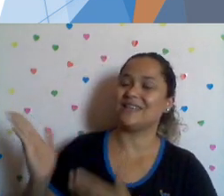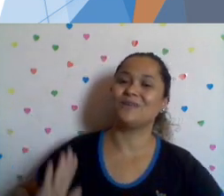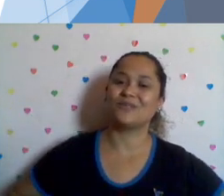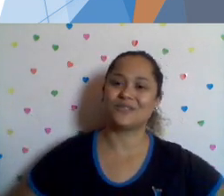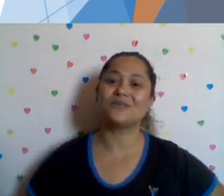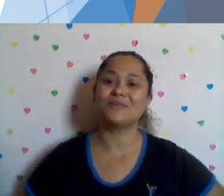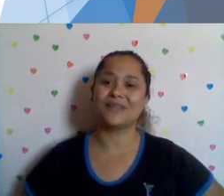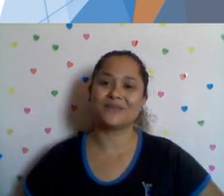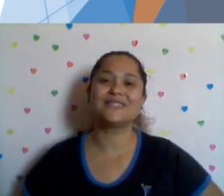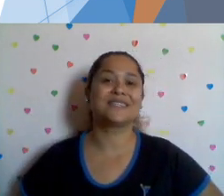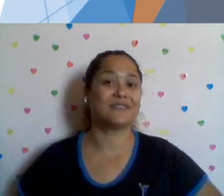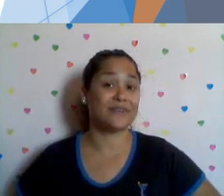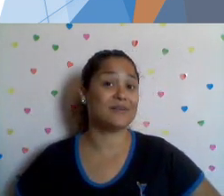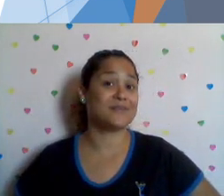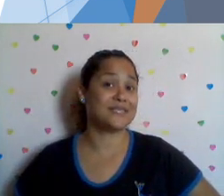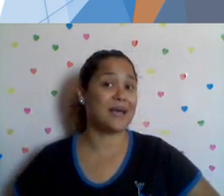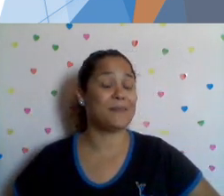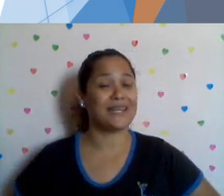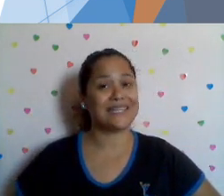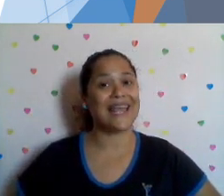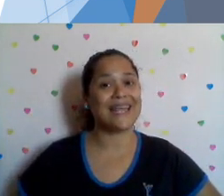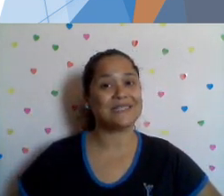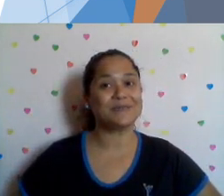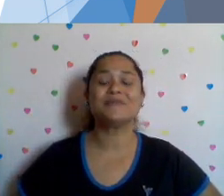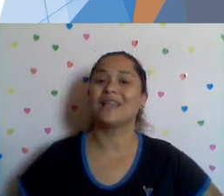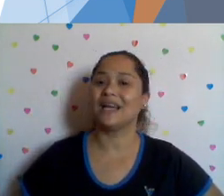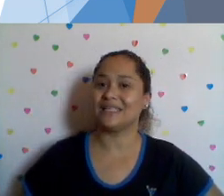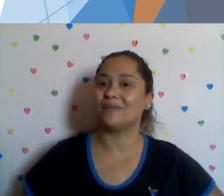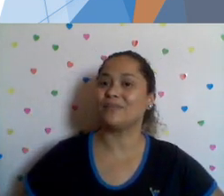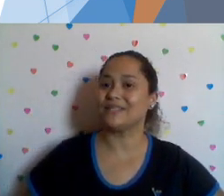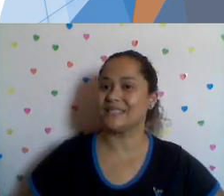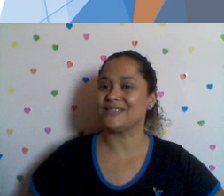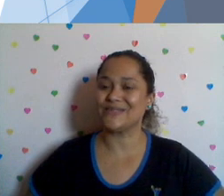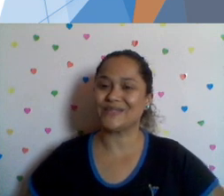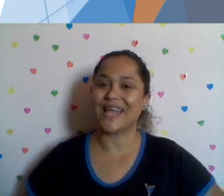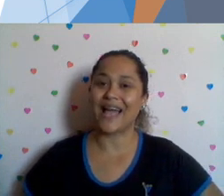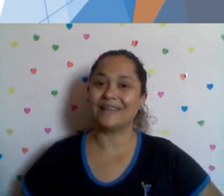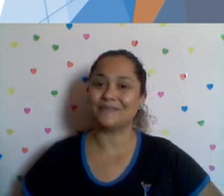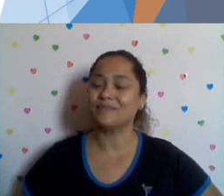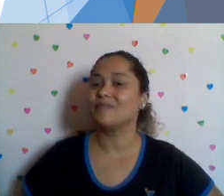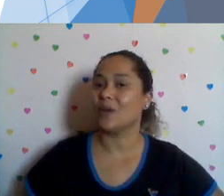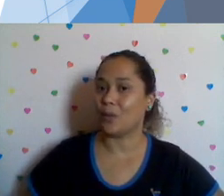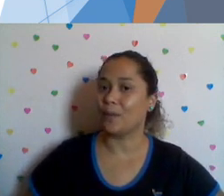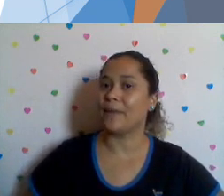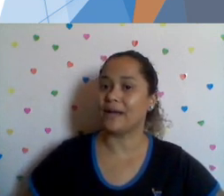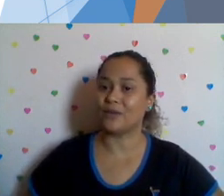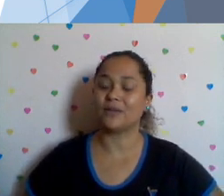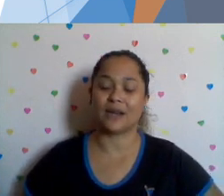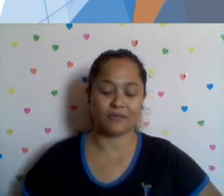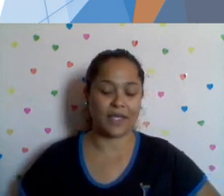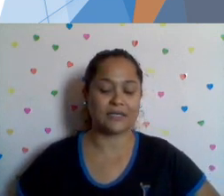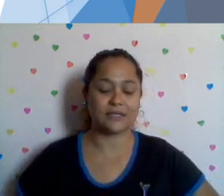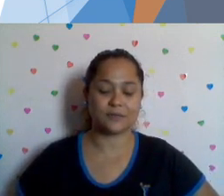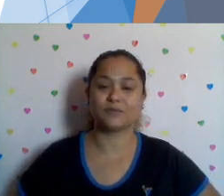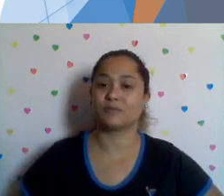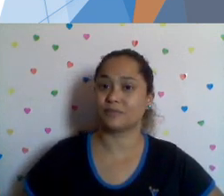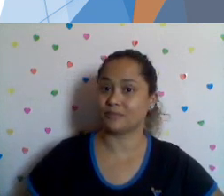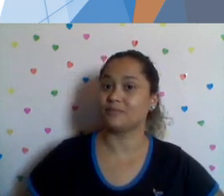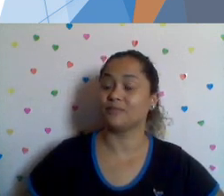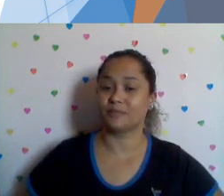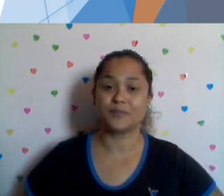Esses são os números que vamos aprender. Temos que estudar uma e outra